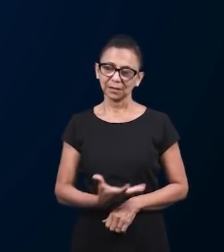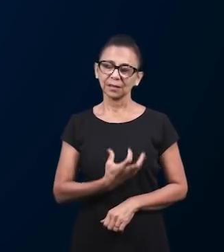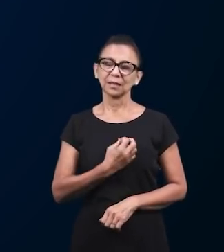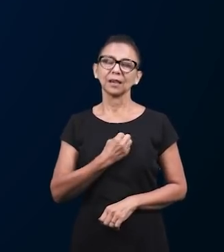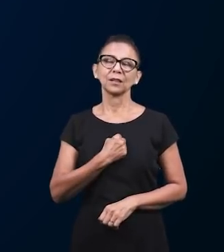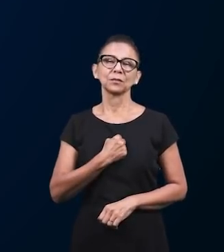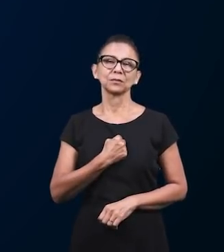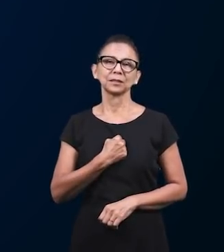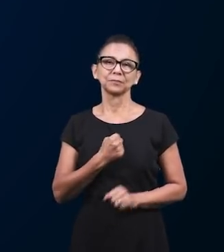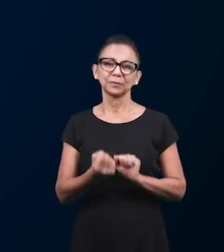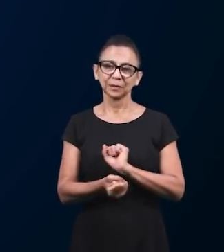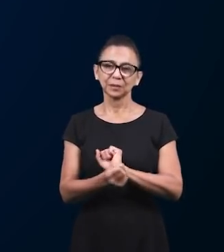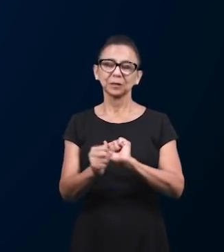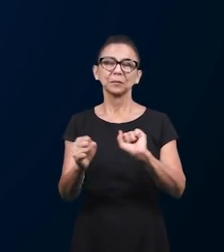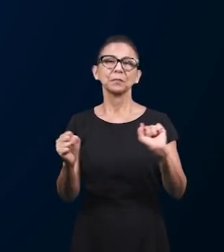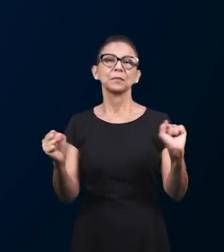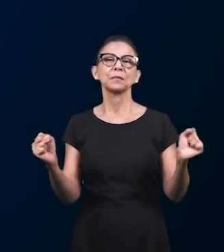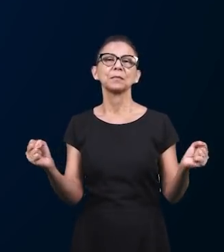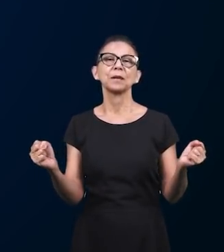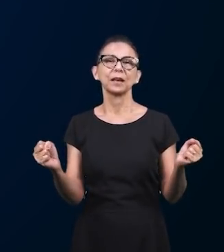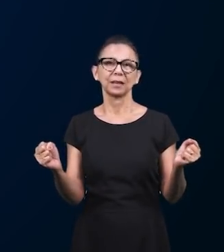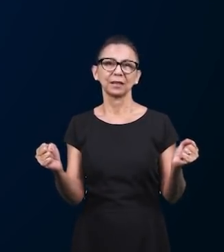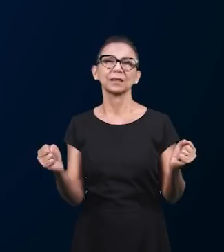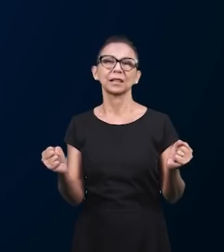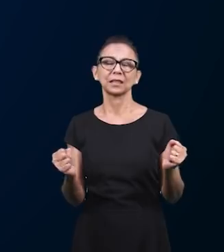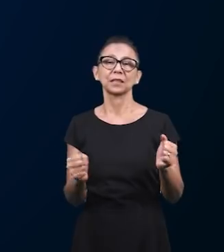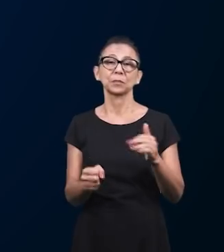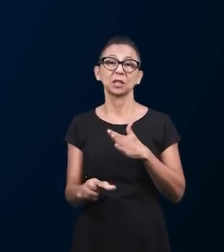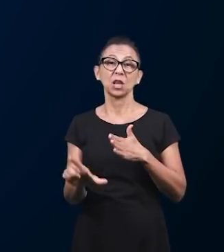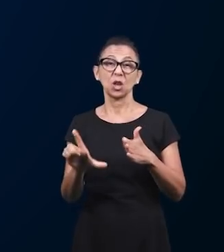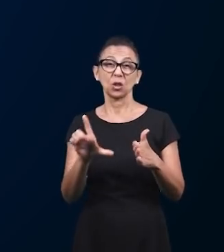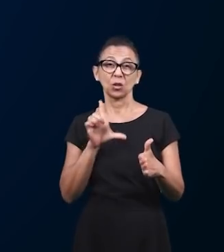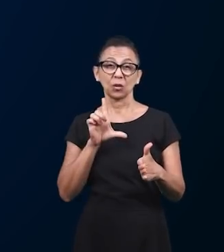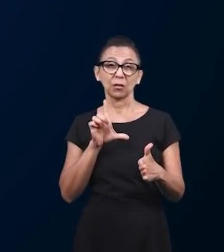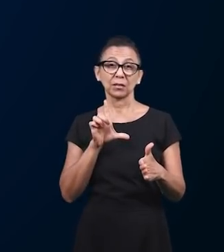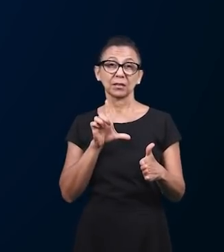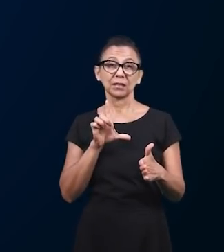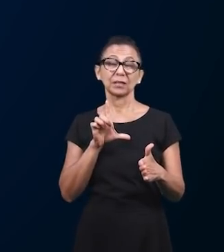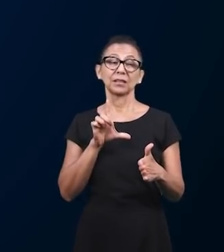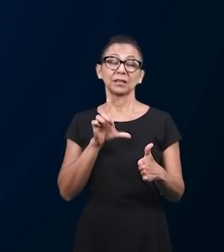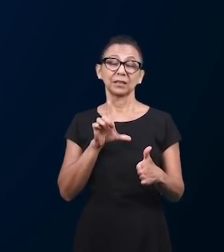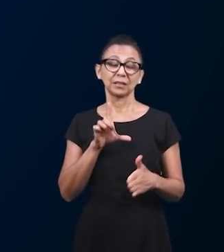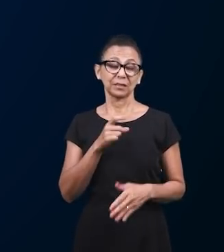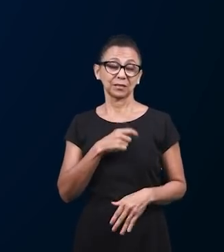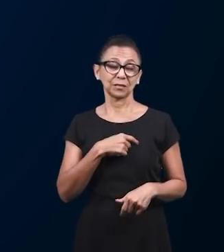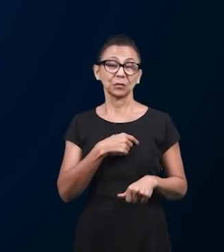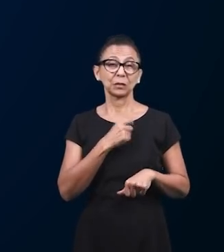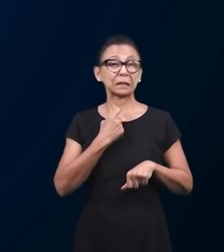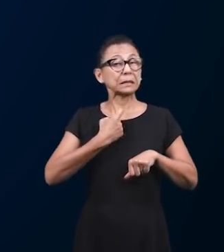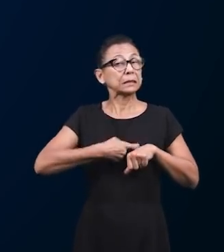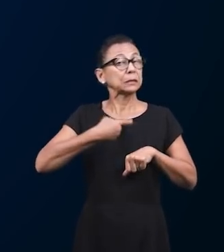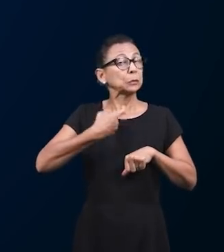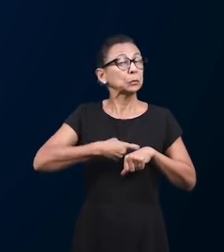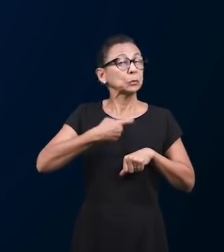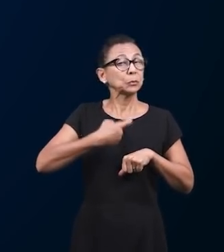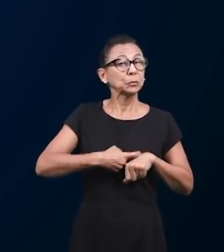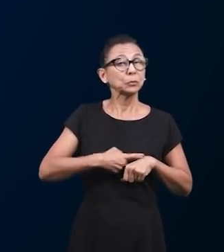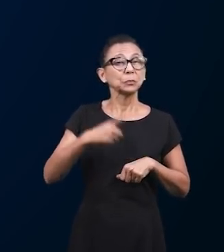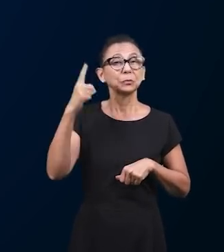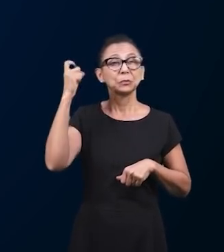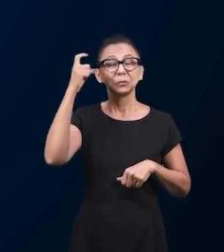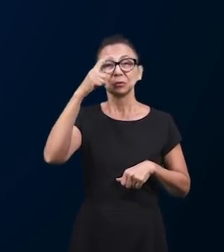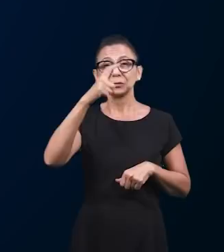traz entendimento àquilo que é visível, aquilo que antes nós conhecíamos, mas tínhamos incerteza quanto a